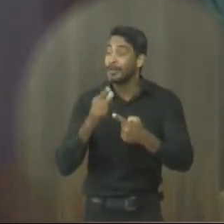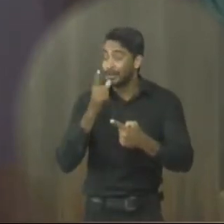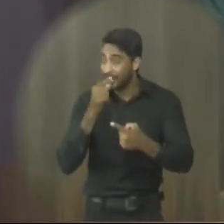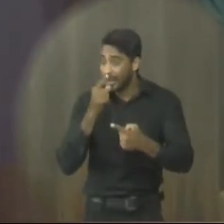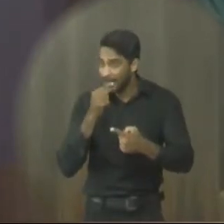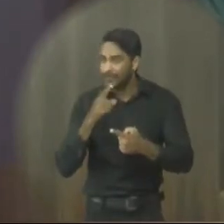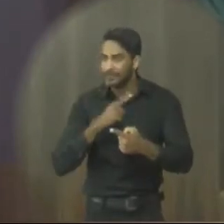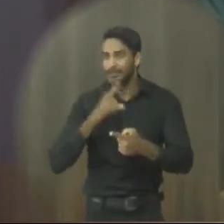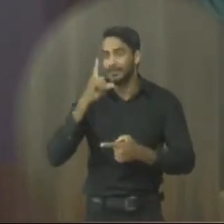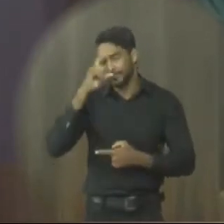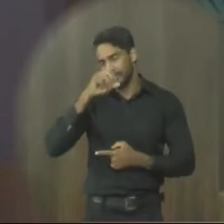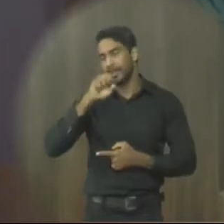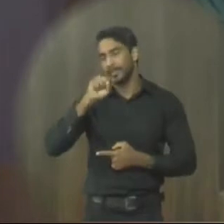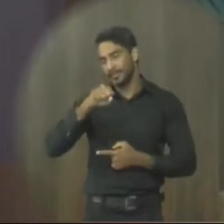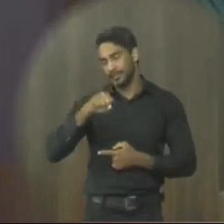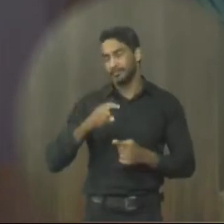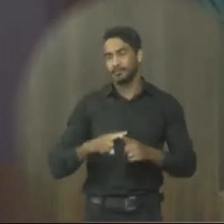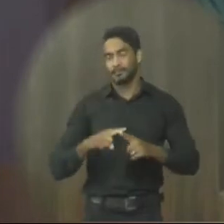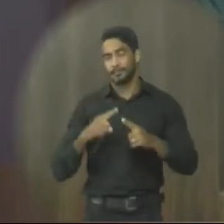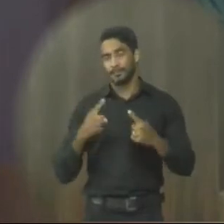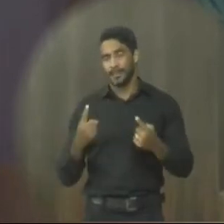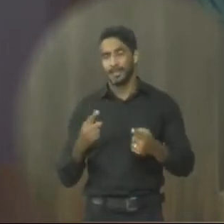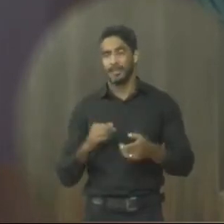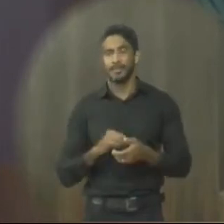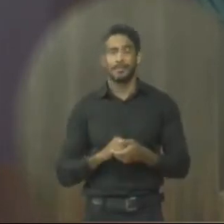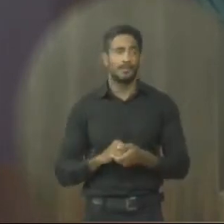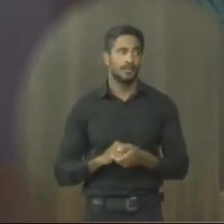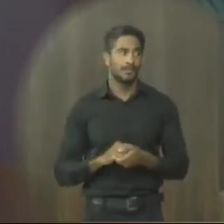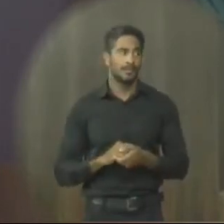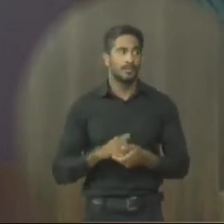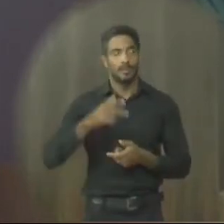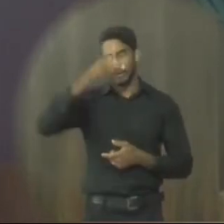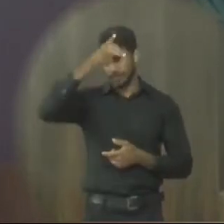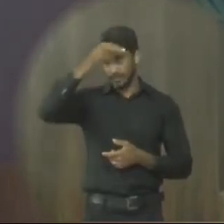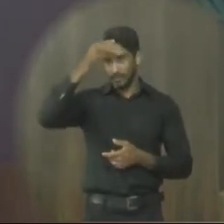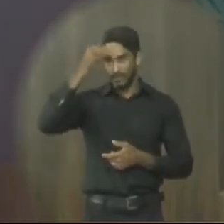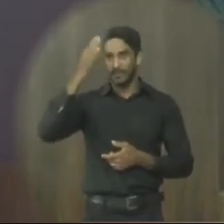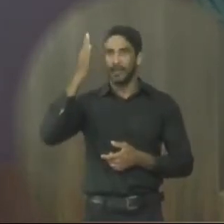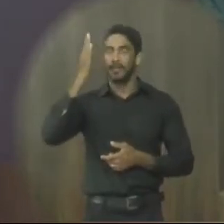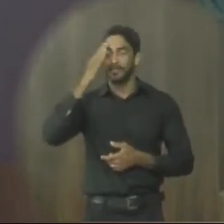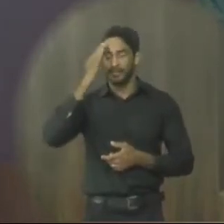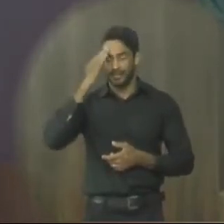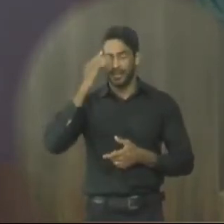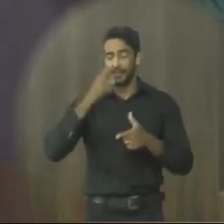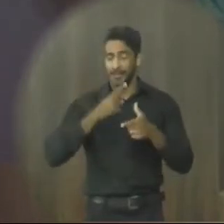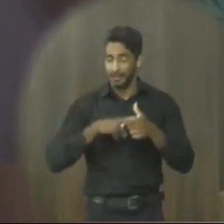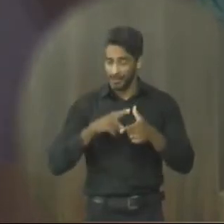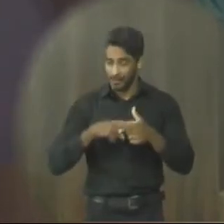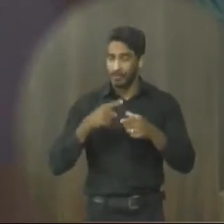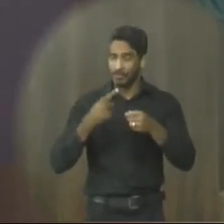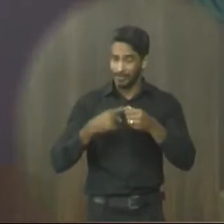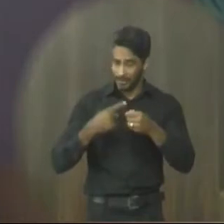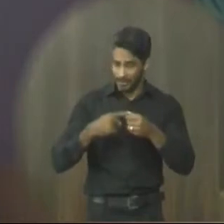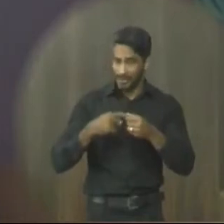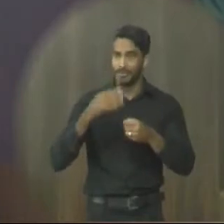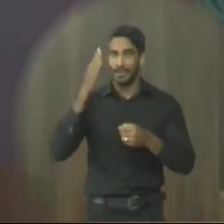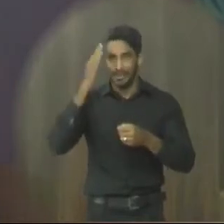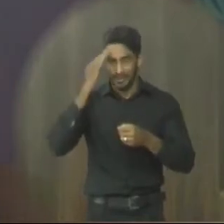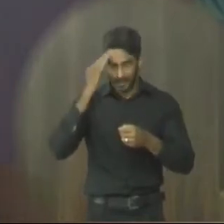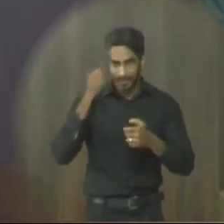Nós tivemos muita dificuldade. Mas o prefeito sabe dessa, né, dessa deficiência que o município tem, sabe que tem que